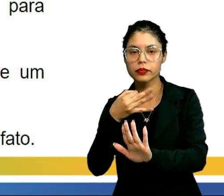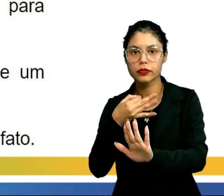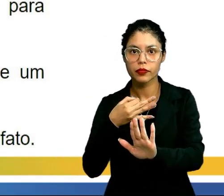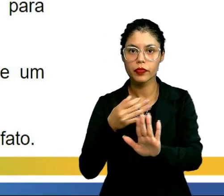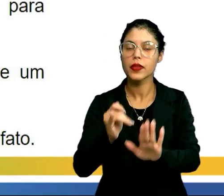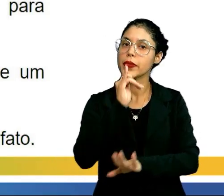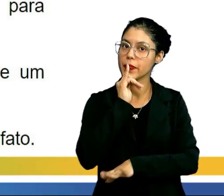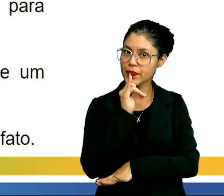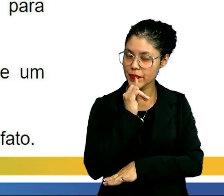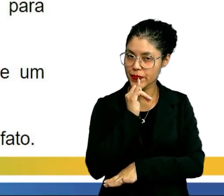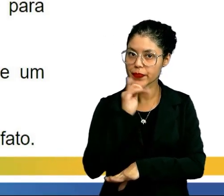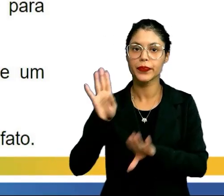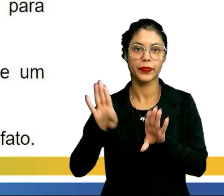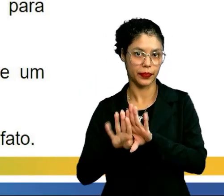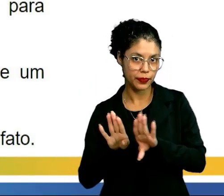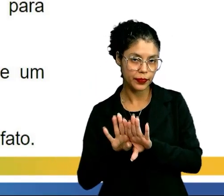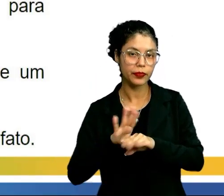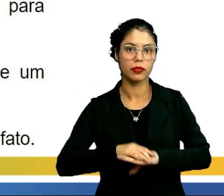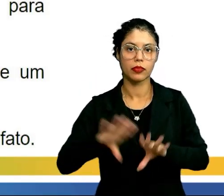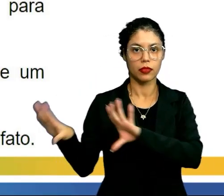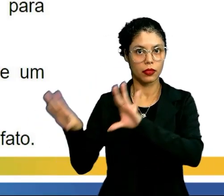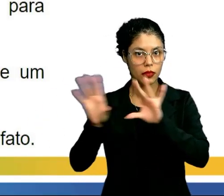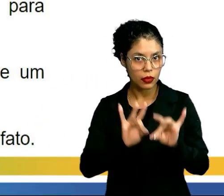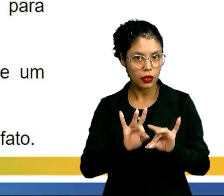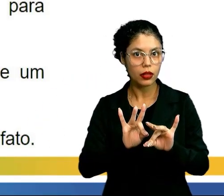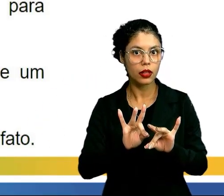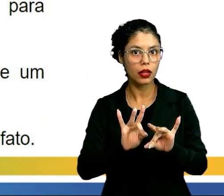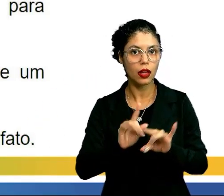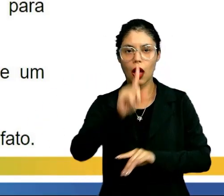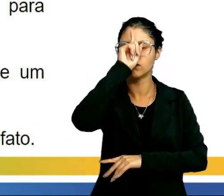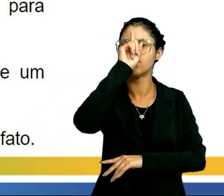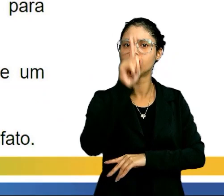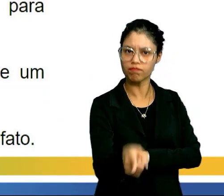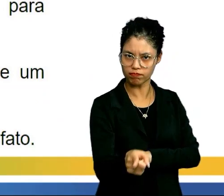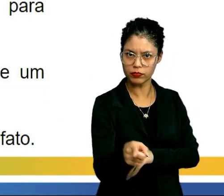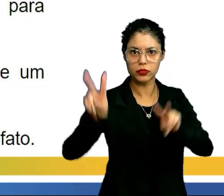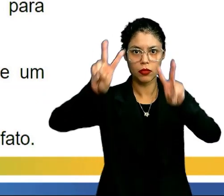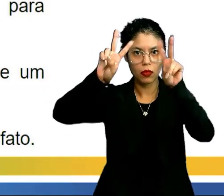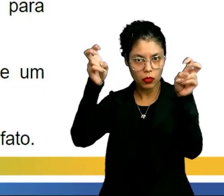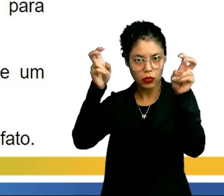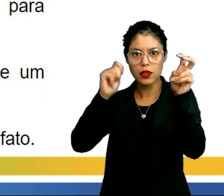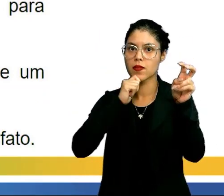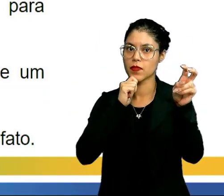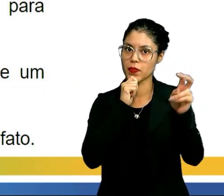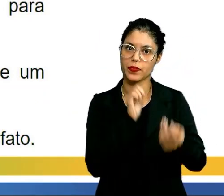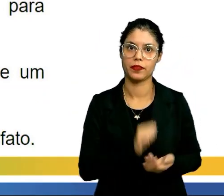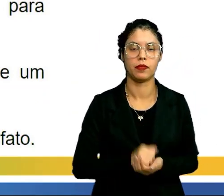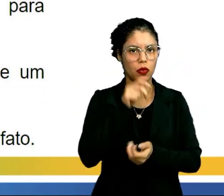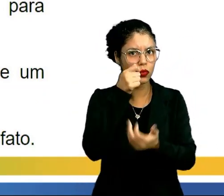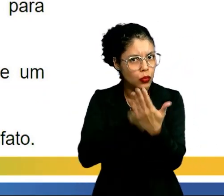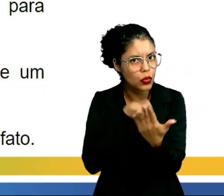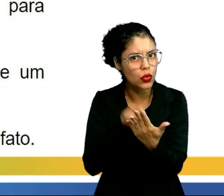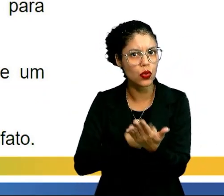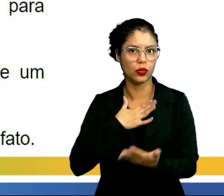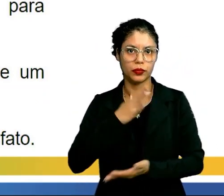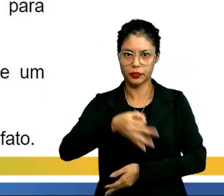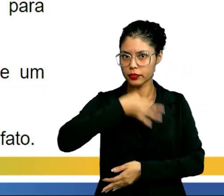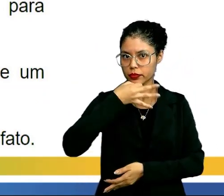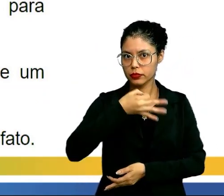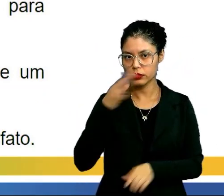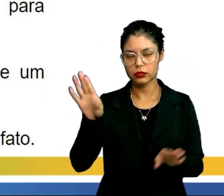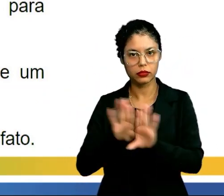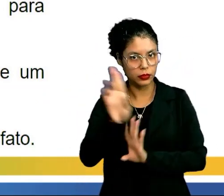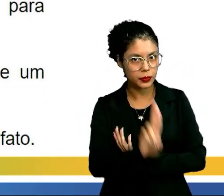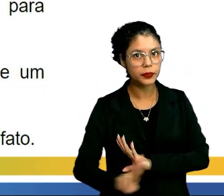posso exemplificar, eu posso trazer uma autoridade sobre o assunto, né, que vai reforçar o meu argumento, eu